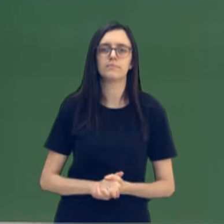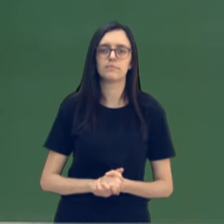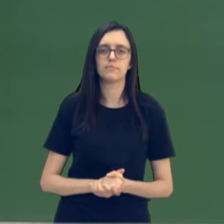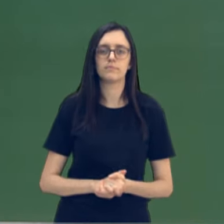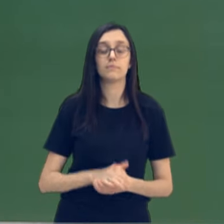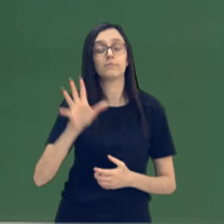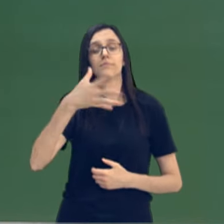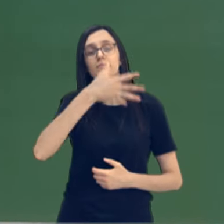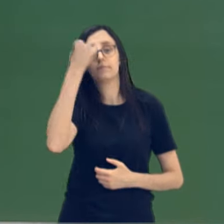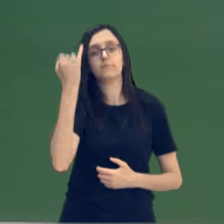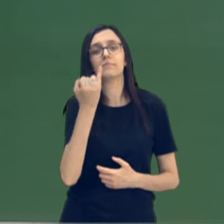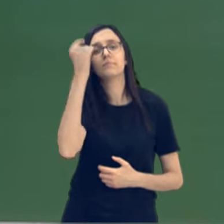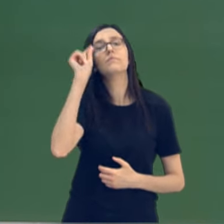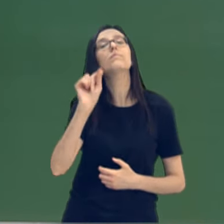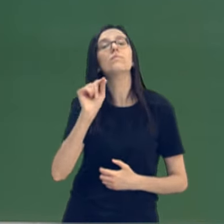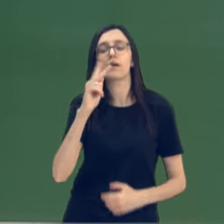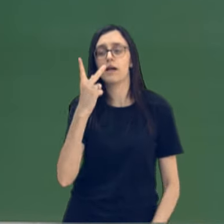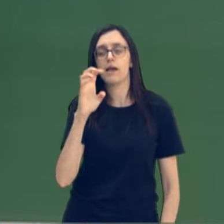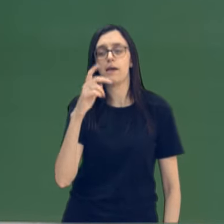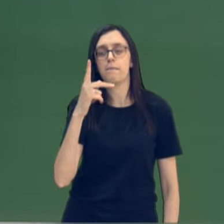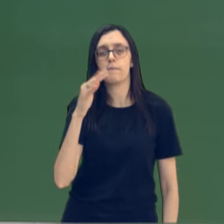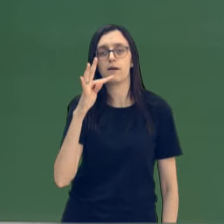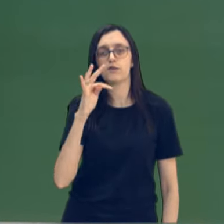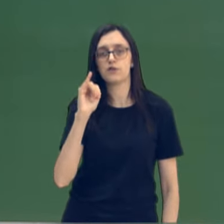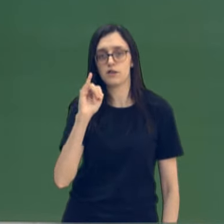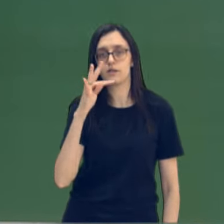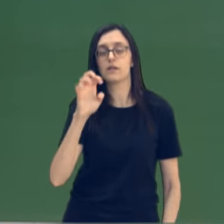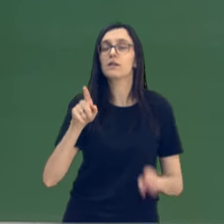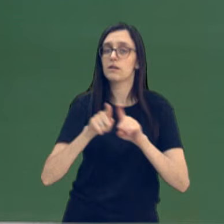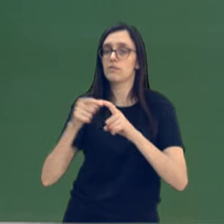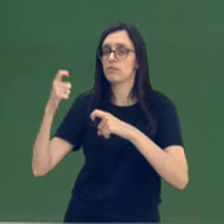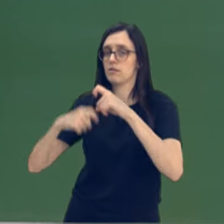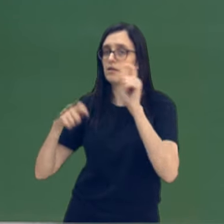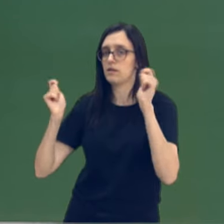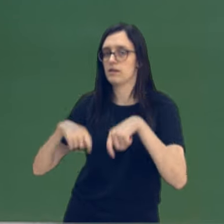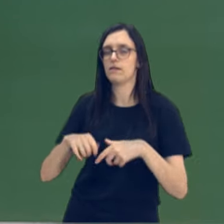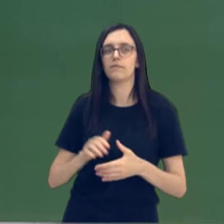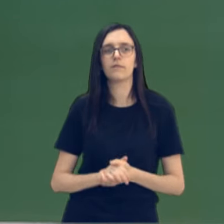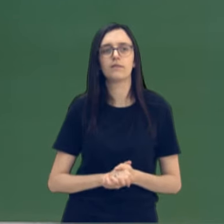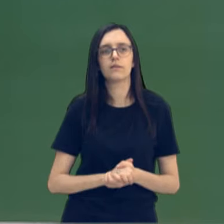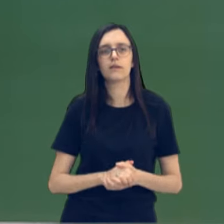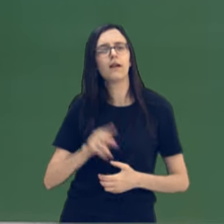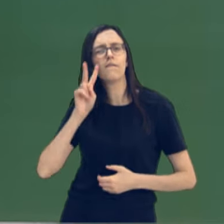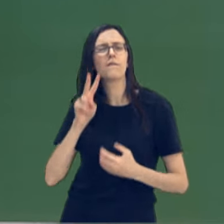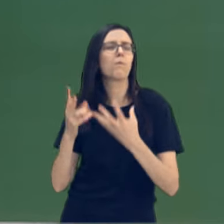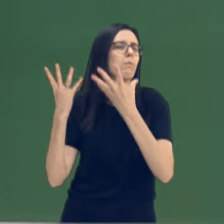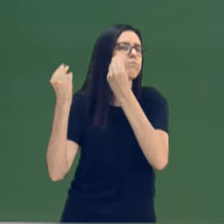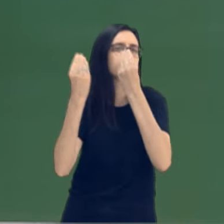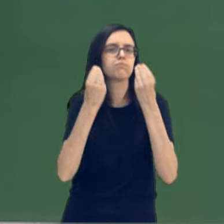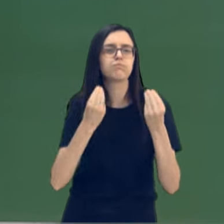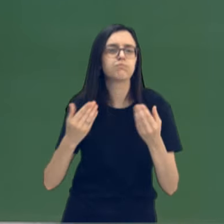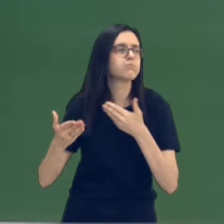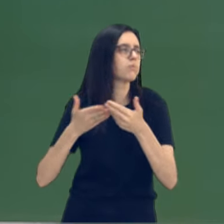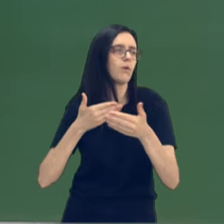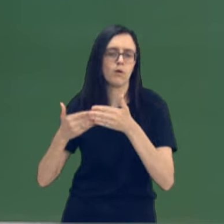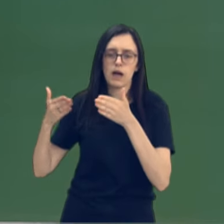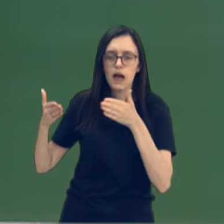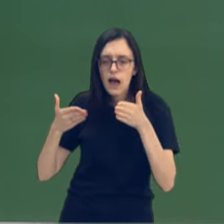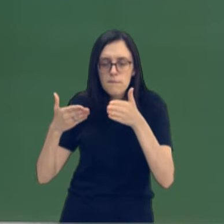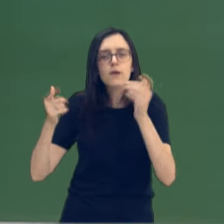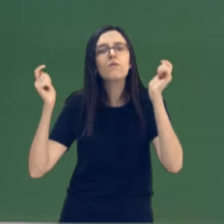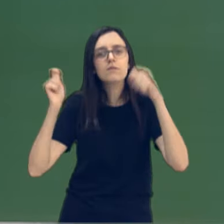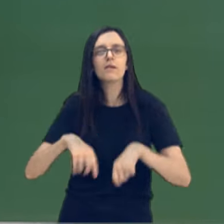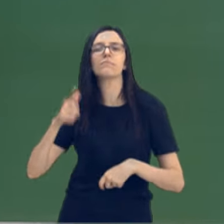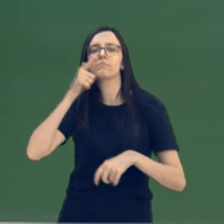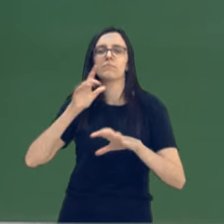Opa, esqueci de ressaltar que a hepatite também se contamina por contato sexual. Olha tudo isso aqui, ó. De qualquer caminho você pode pegar a hepatite. E